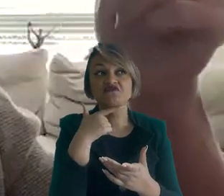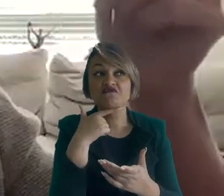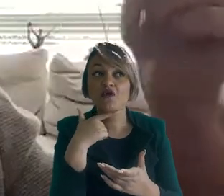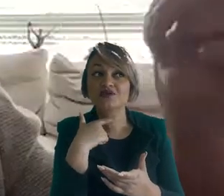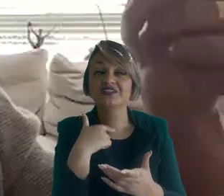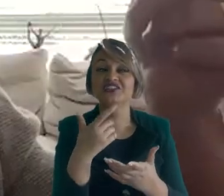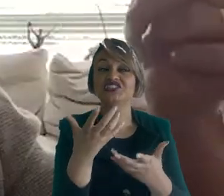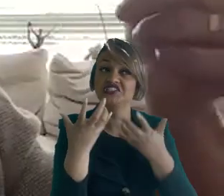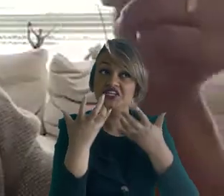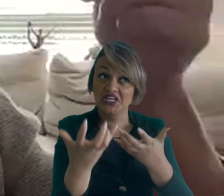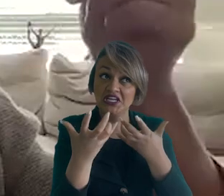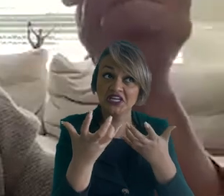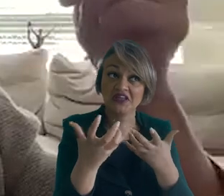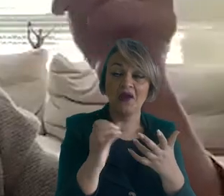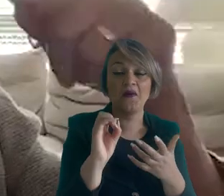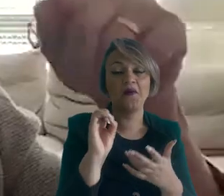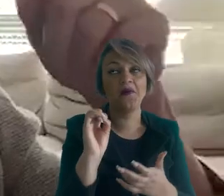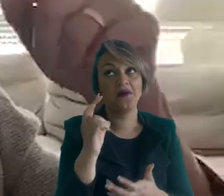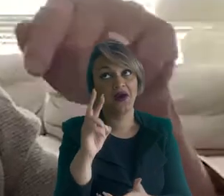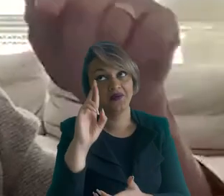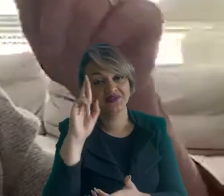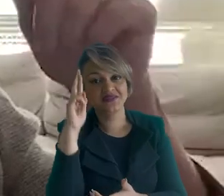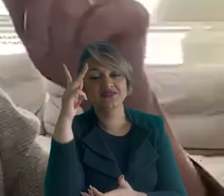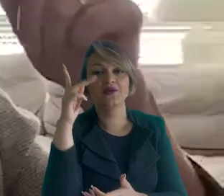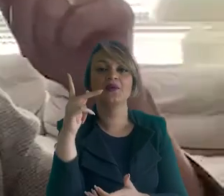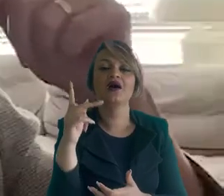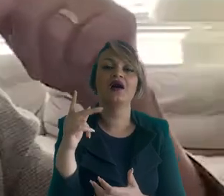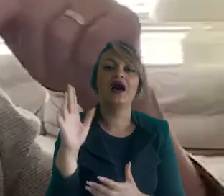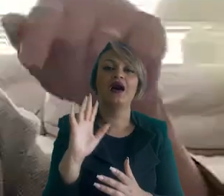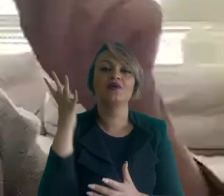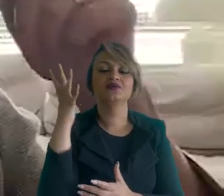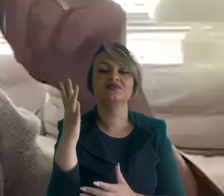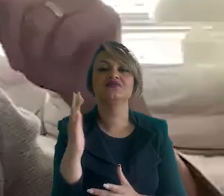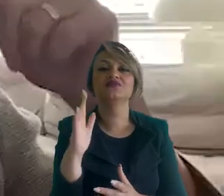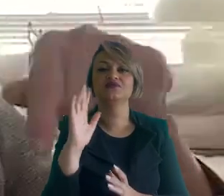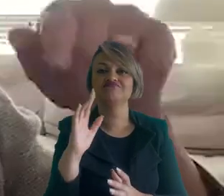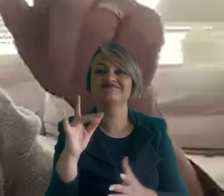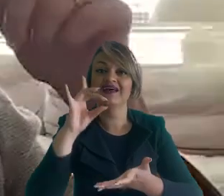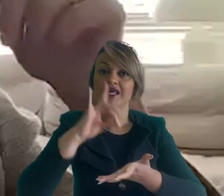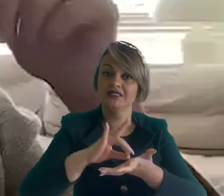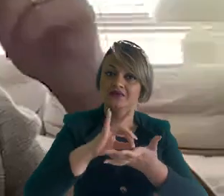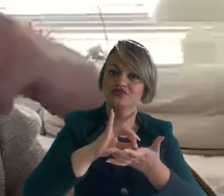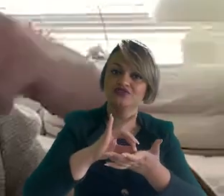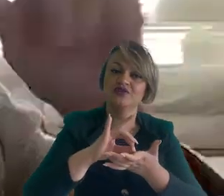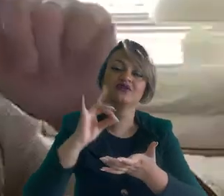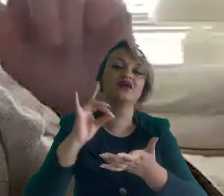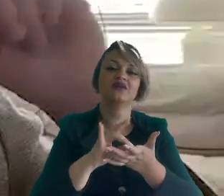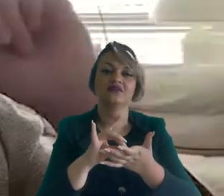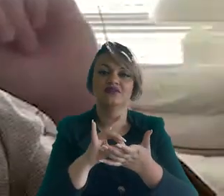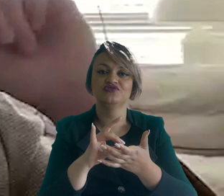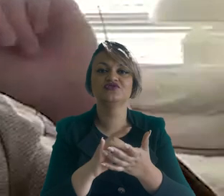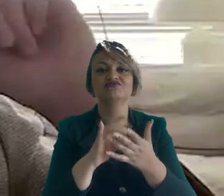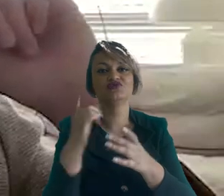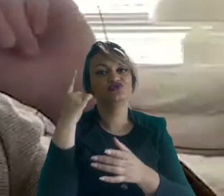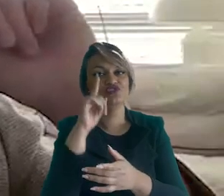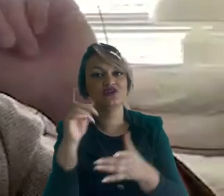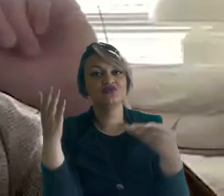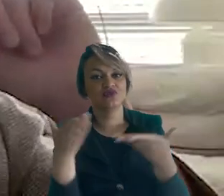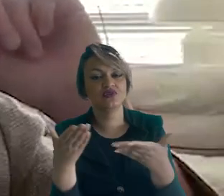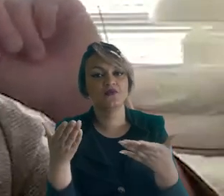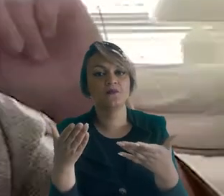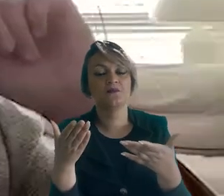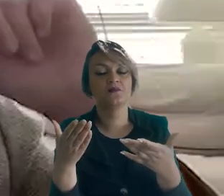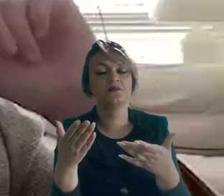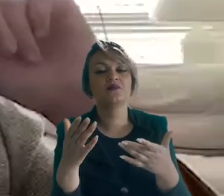inteligentemente iludido ele fez com que tivesse acontecido isso na realidade fenomenica dos nossos dias